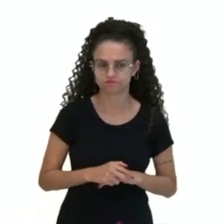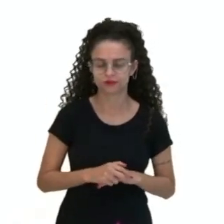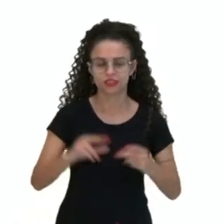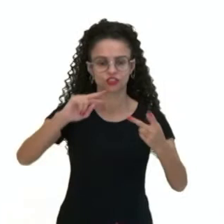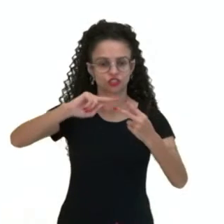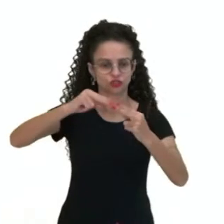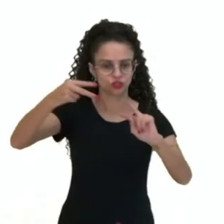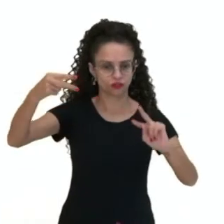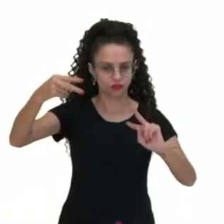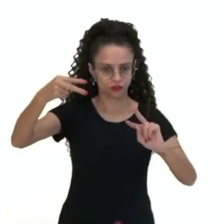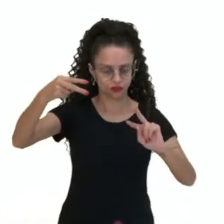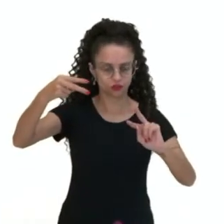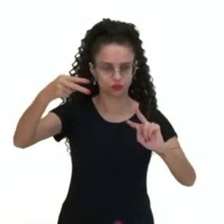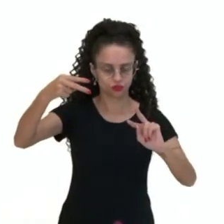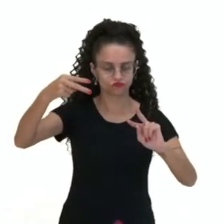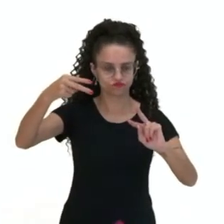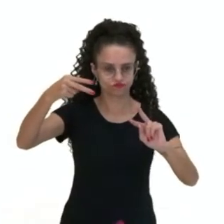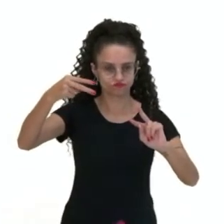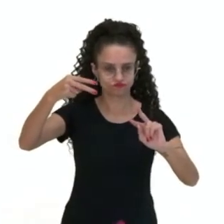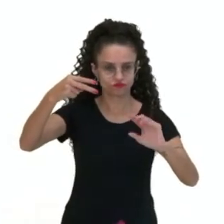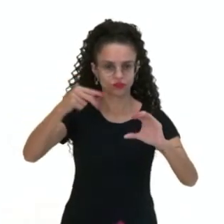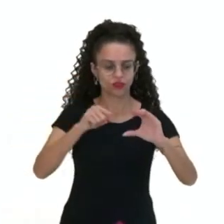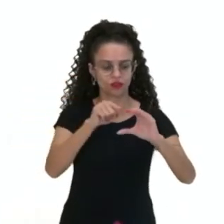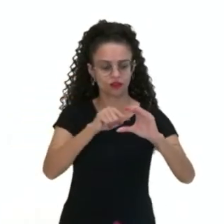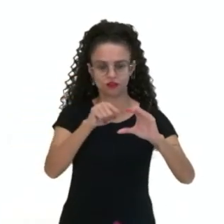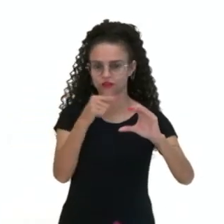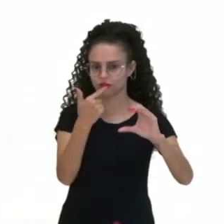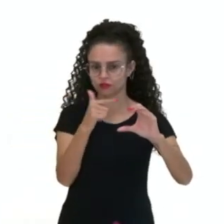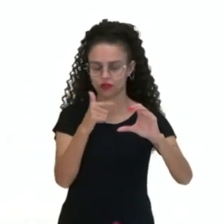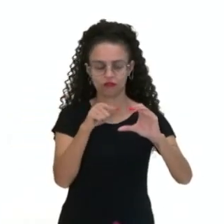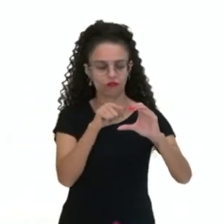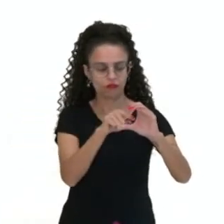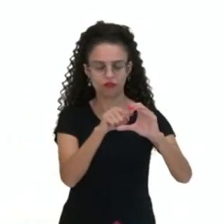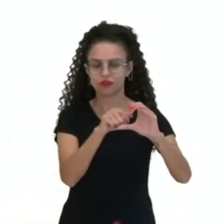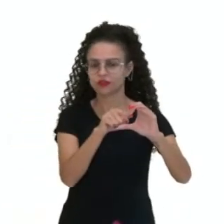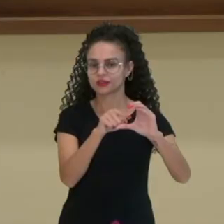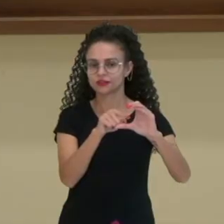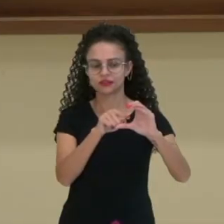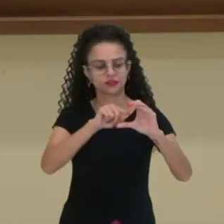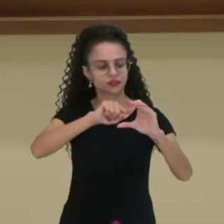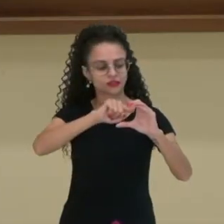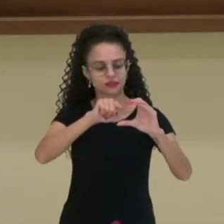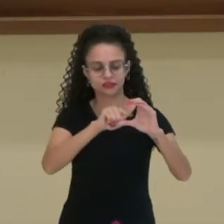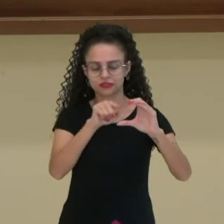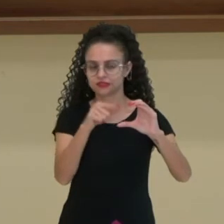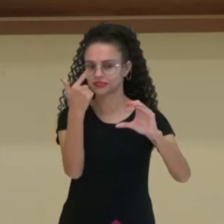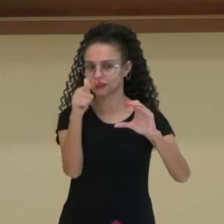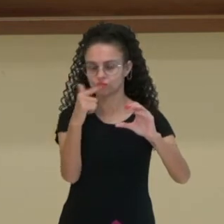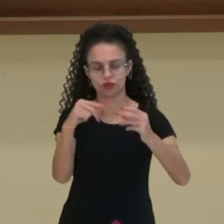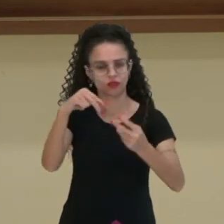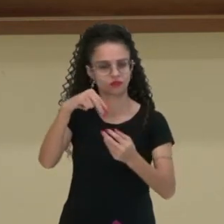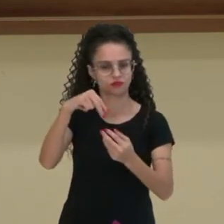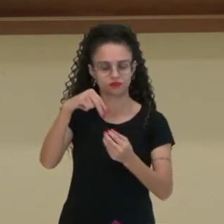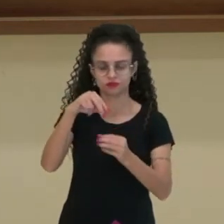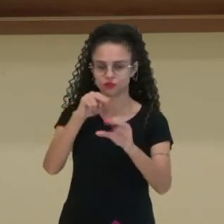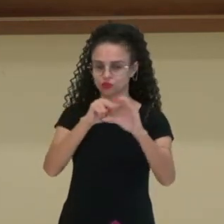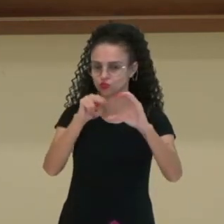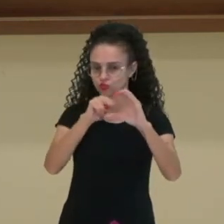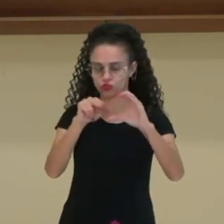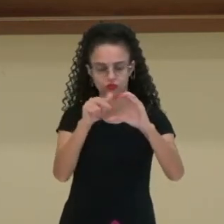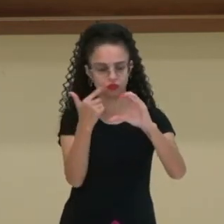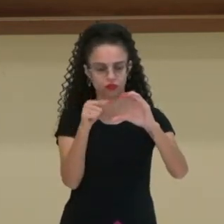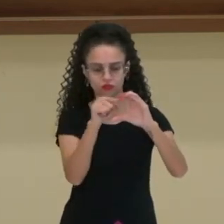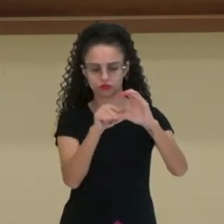material genético dos organismos procariontes, ele não é delimitado por um envoltório nuclear, não tem o